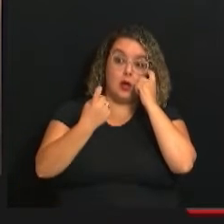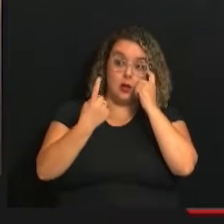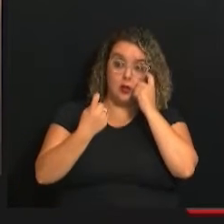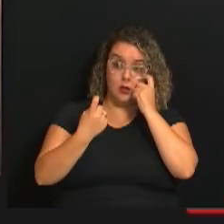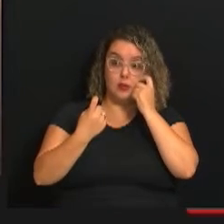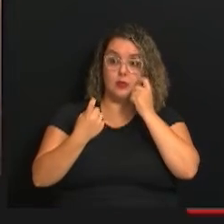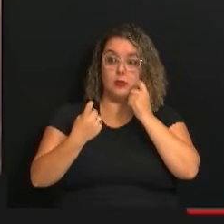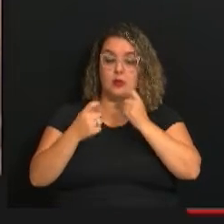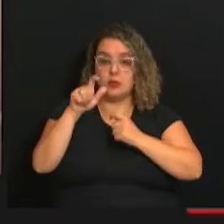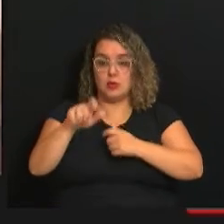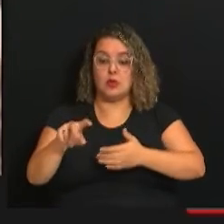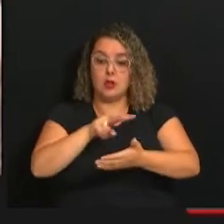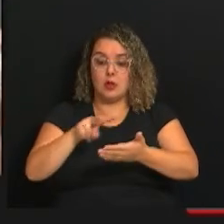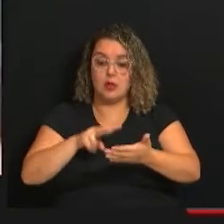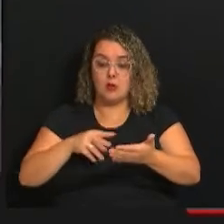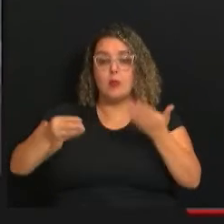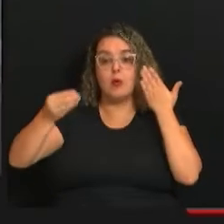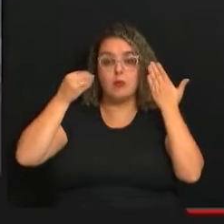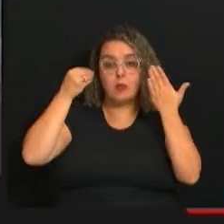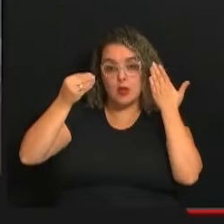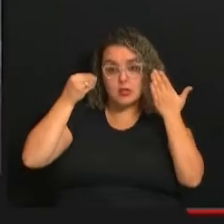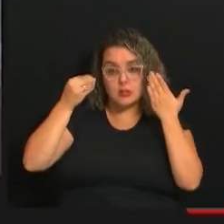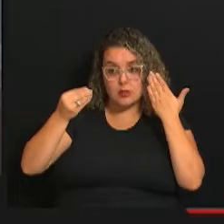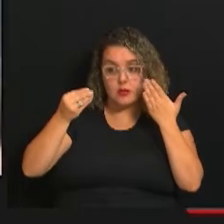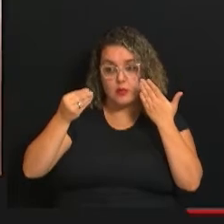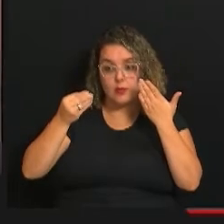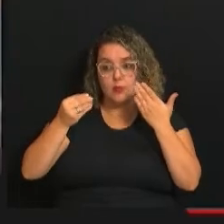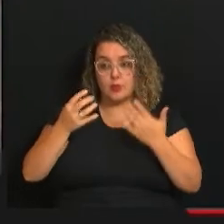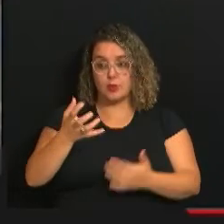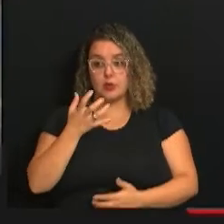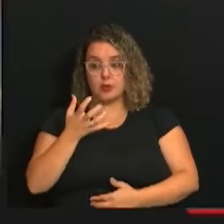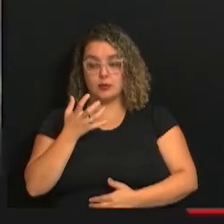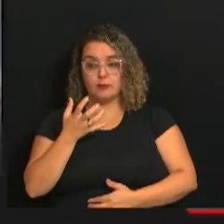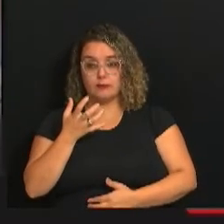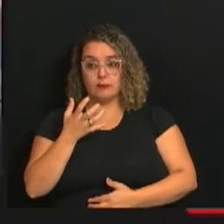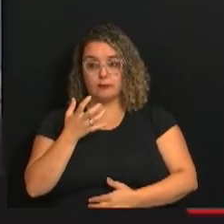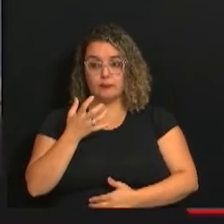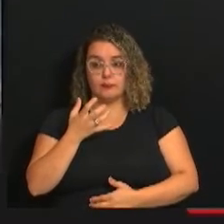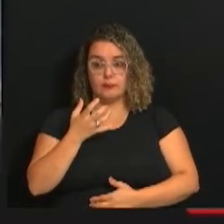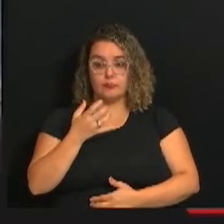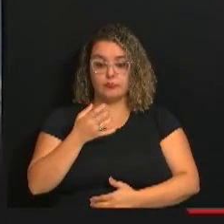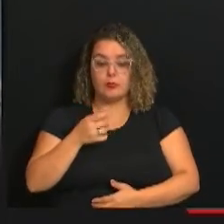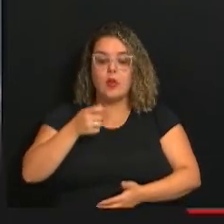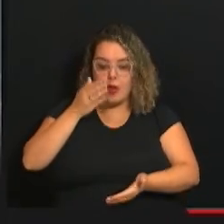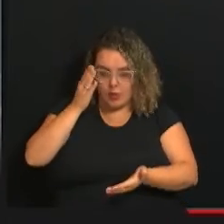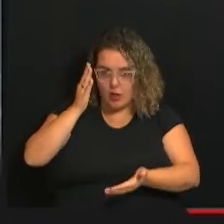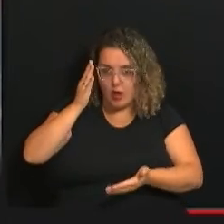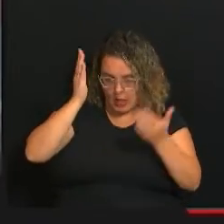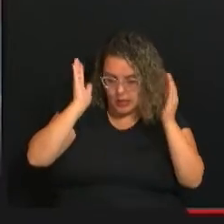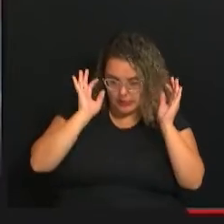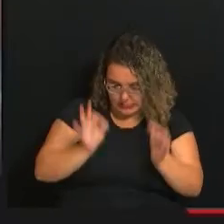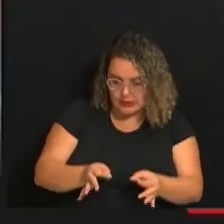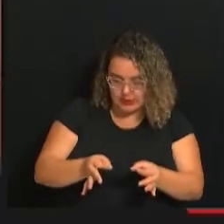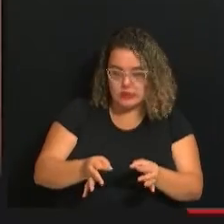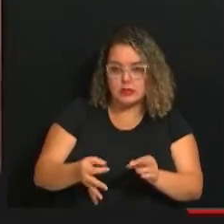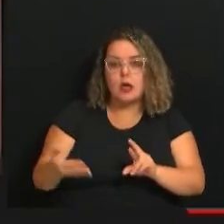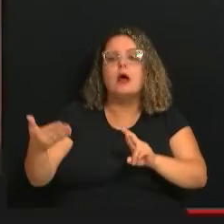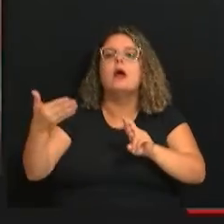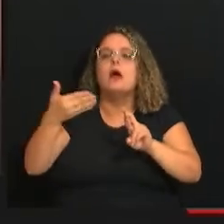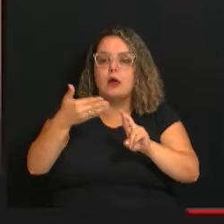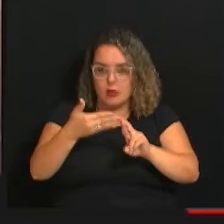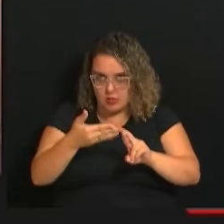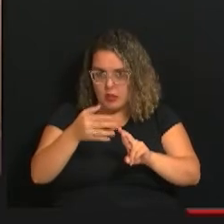E adorava isso. E eu fazia muitas resenhas também. Eu sempre tive uma vida cultural ativa, então resenha